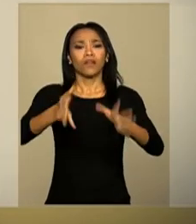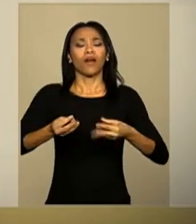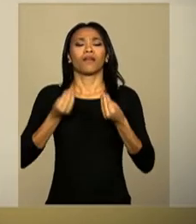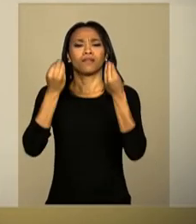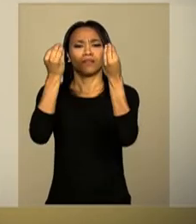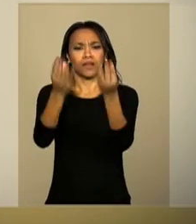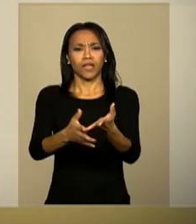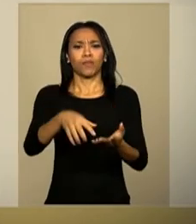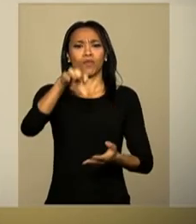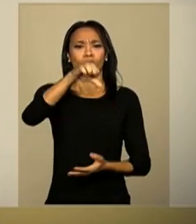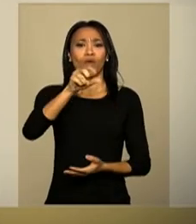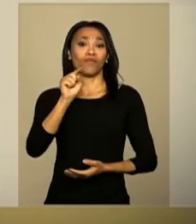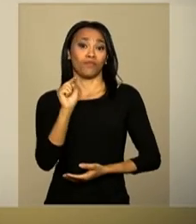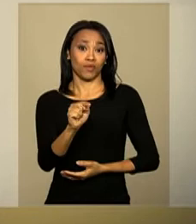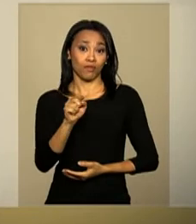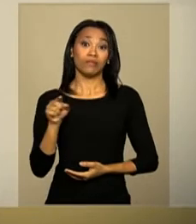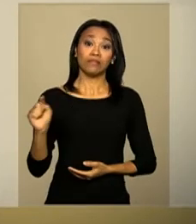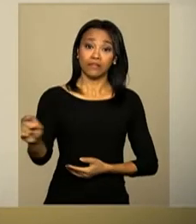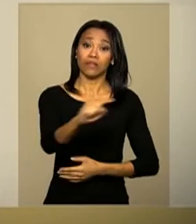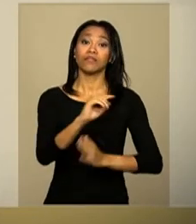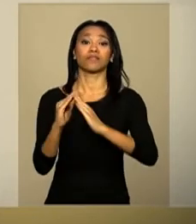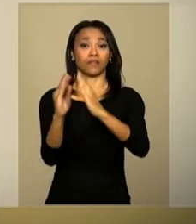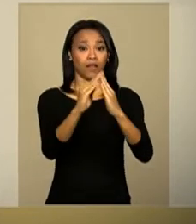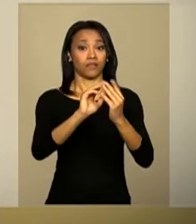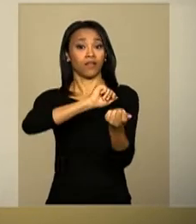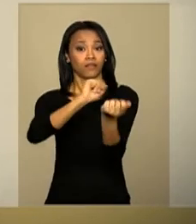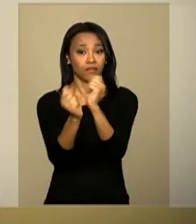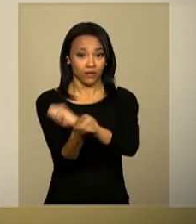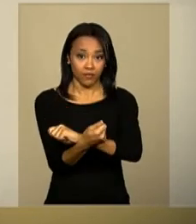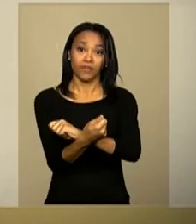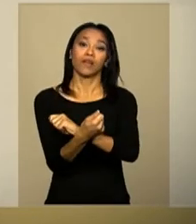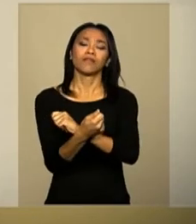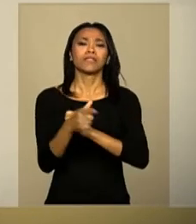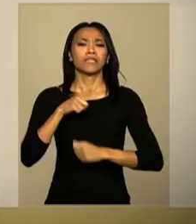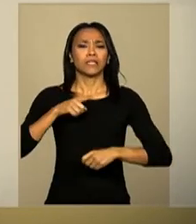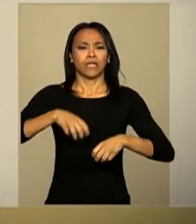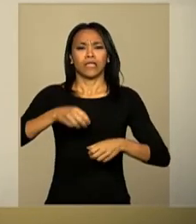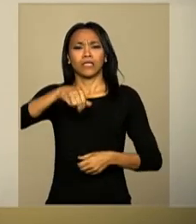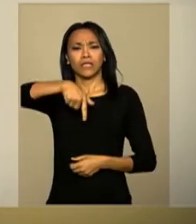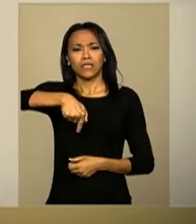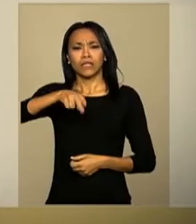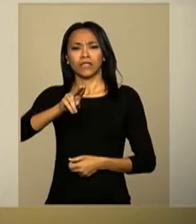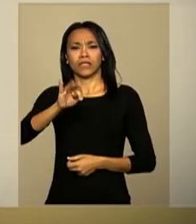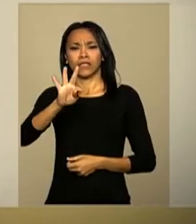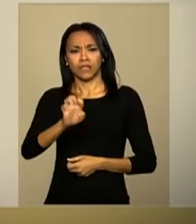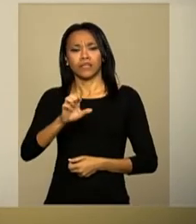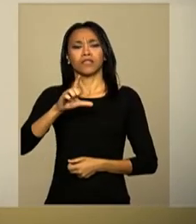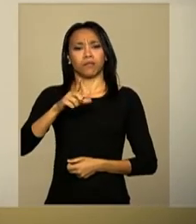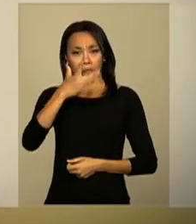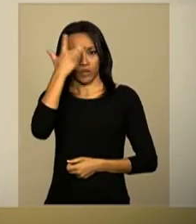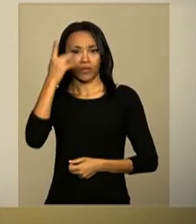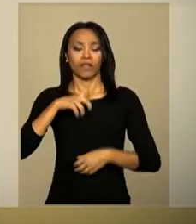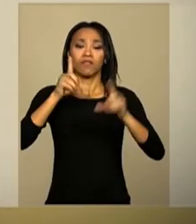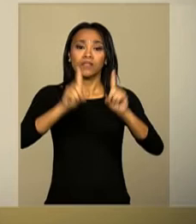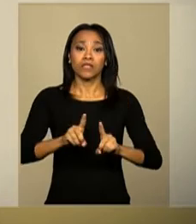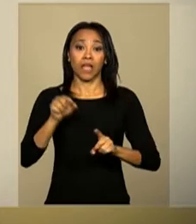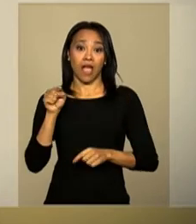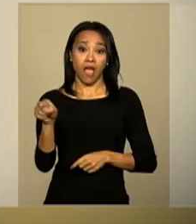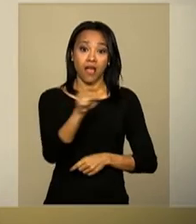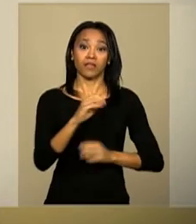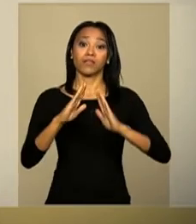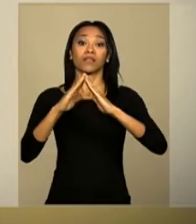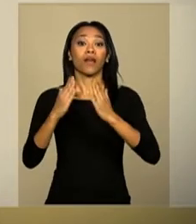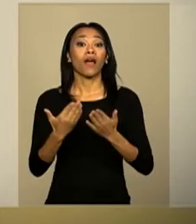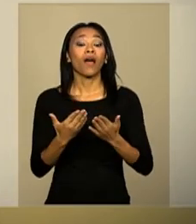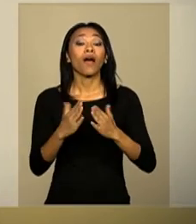em torno de nove mil dessas casas adaptáveis com kits para as pessoas com deficiência as casas